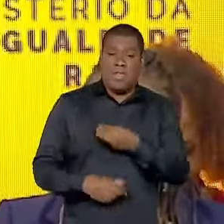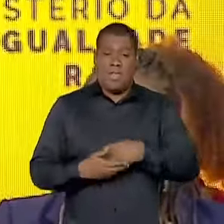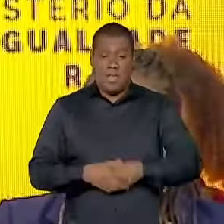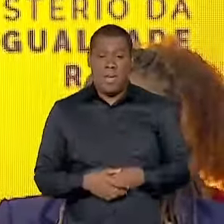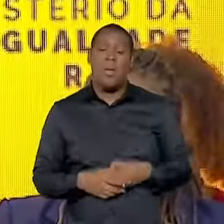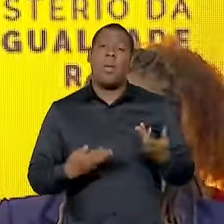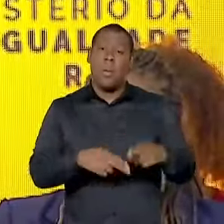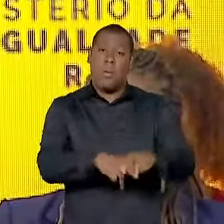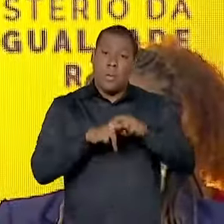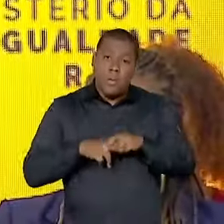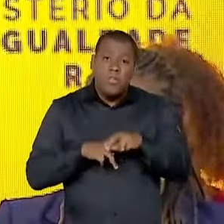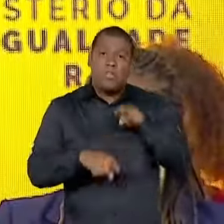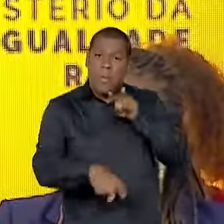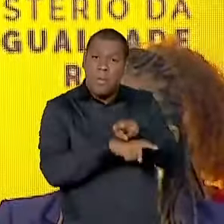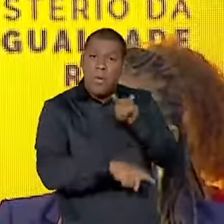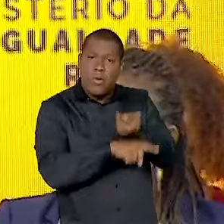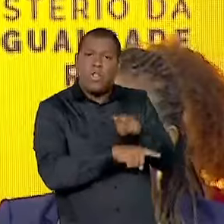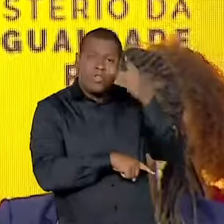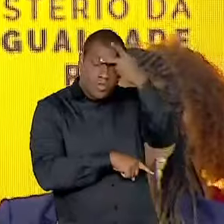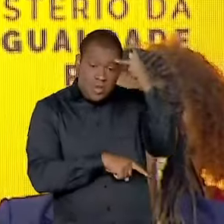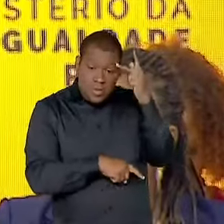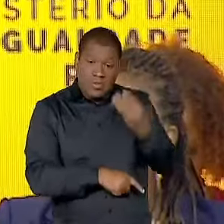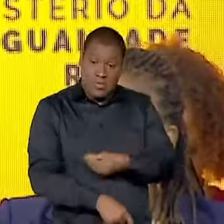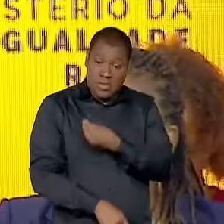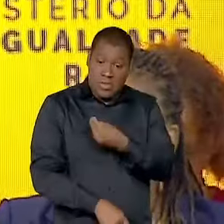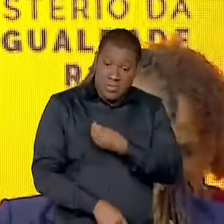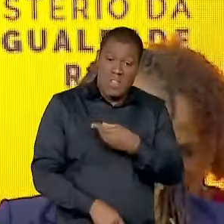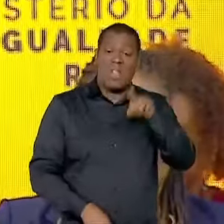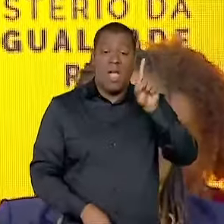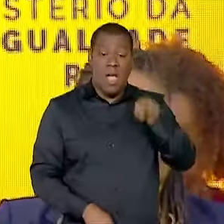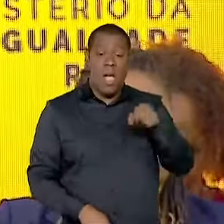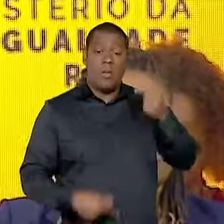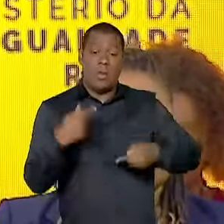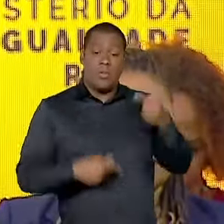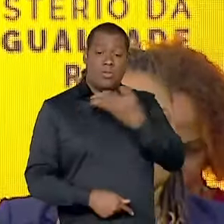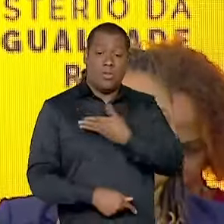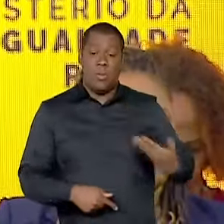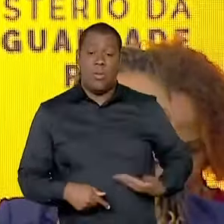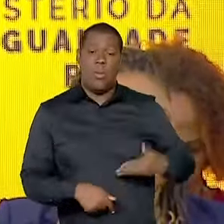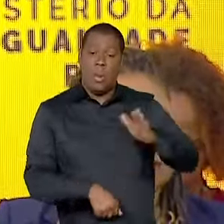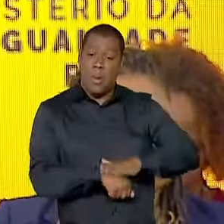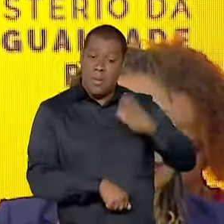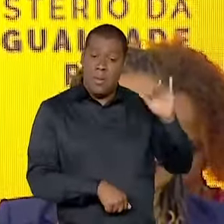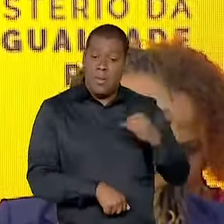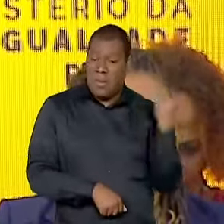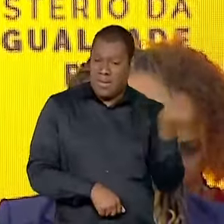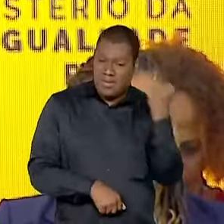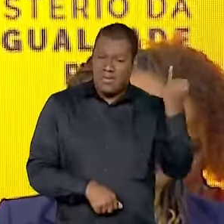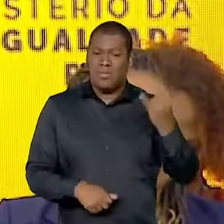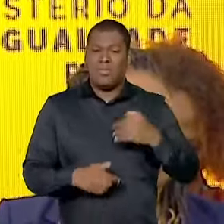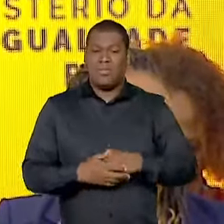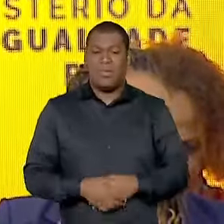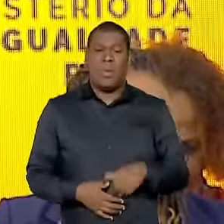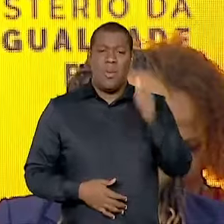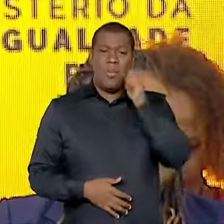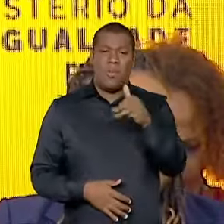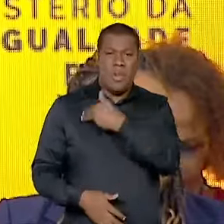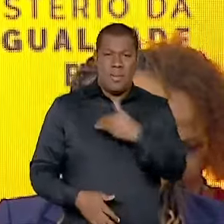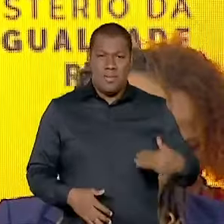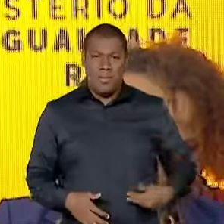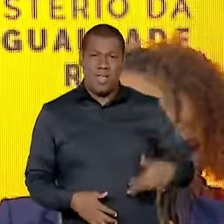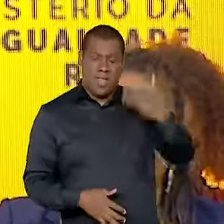manutenção da vida é a primeira da política que precisa ser implementada. Então, ministra